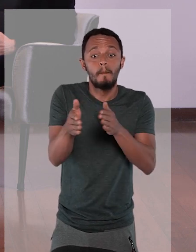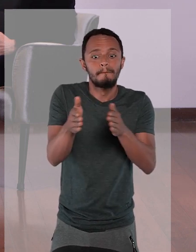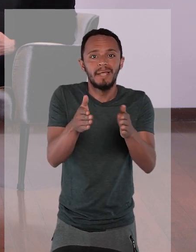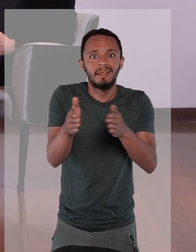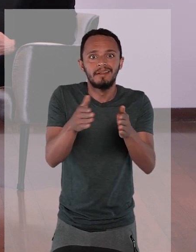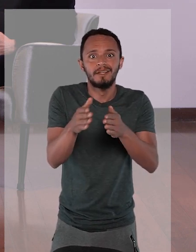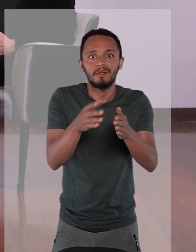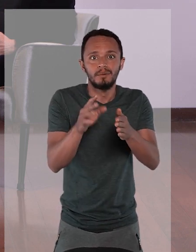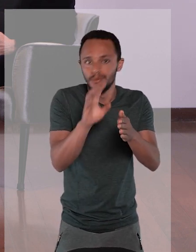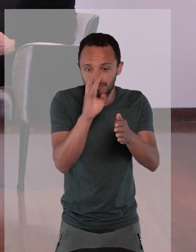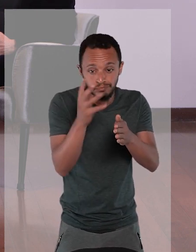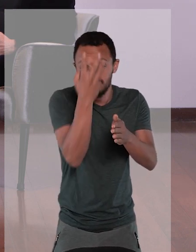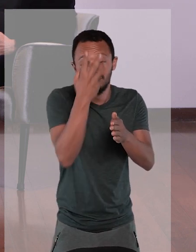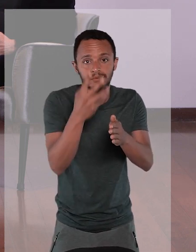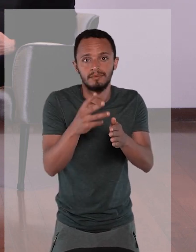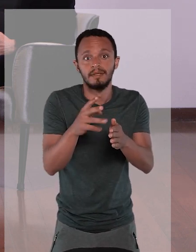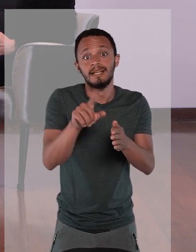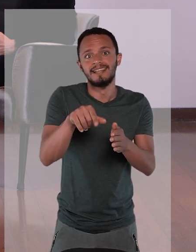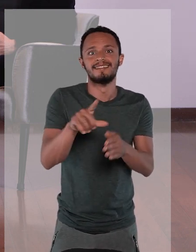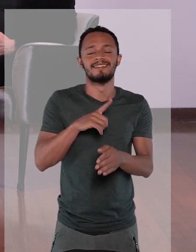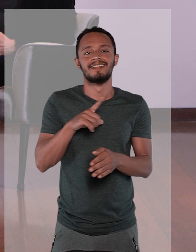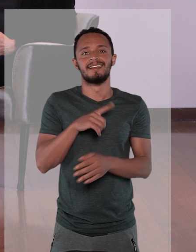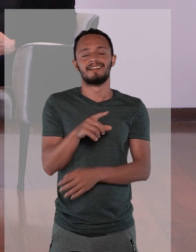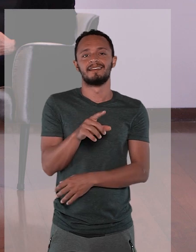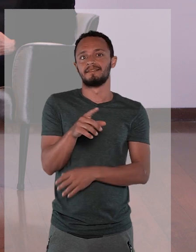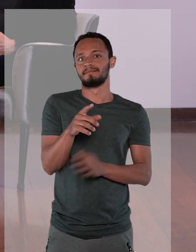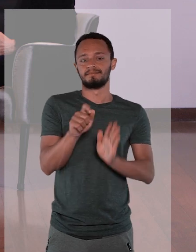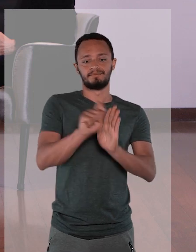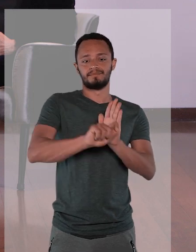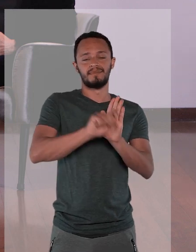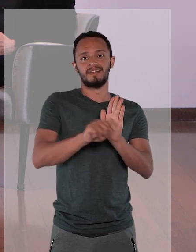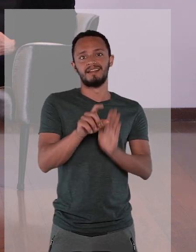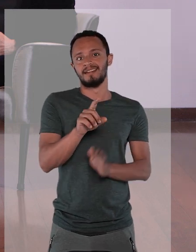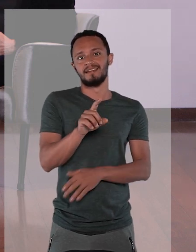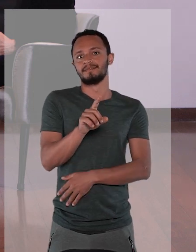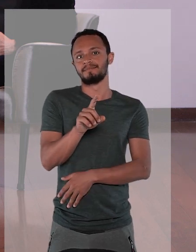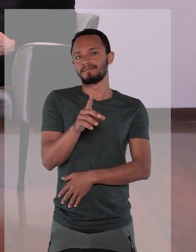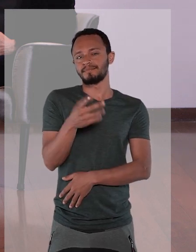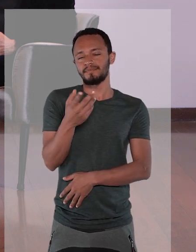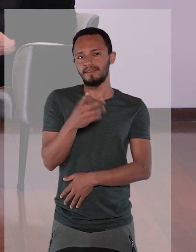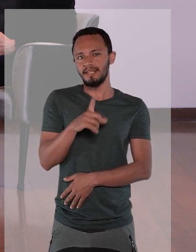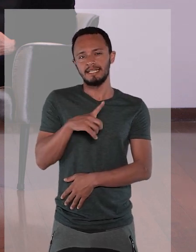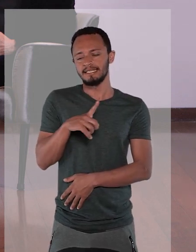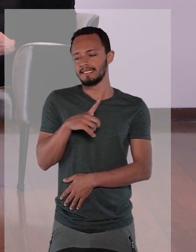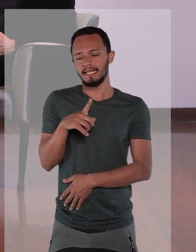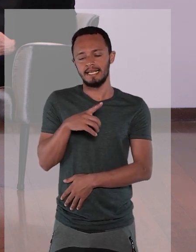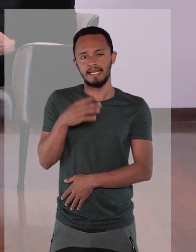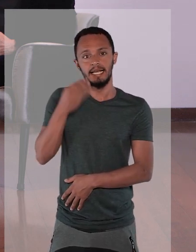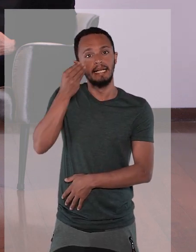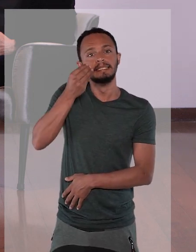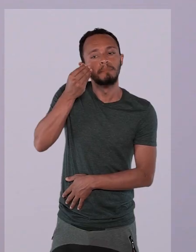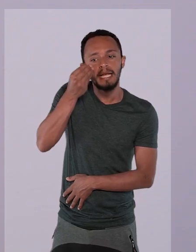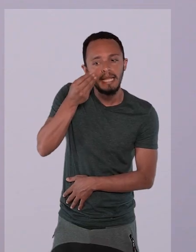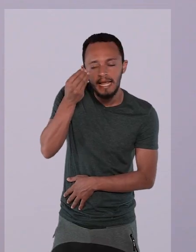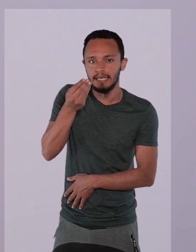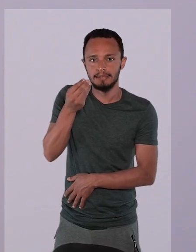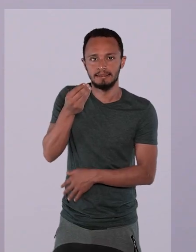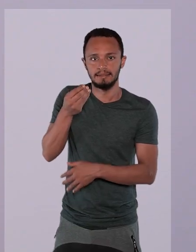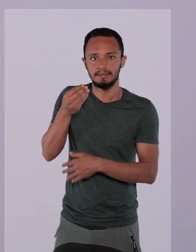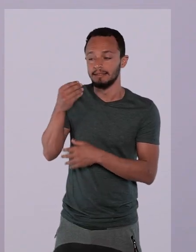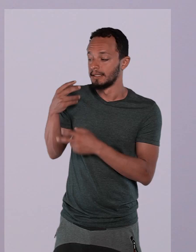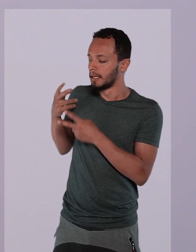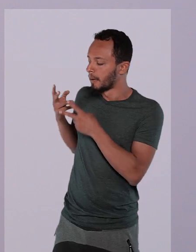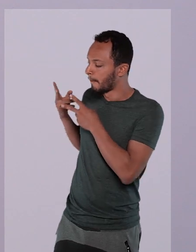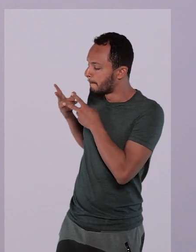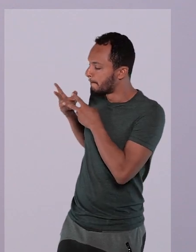Nélida Pinhon falou sobre o Decameron. Né? Então, assim, nós pudemos conversar sobre a experiência do que foi, né, aqueles